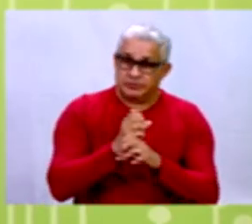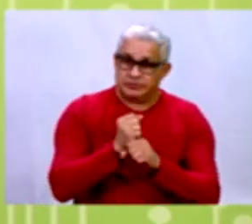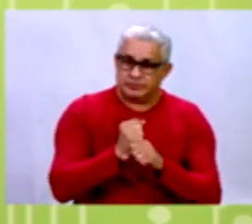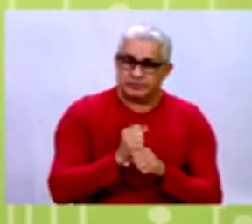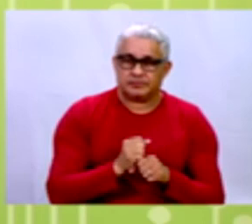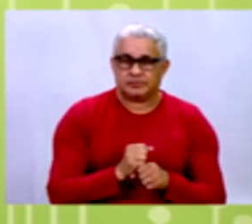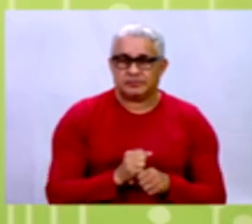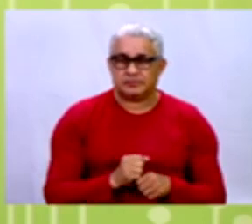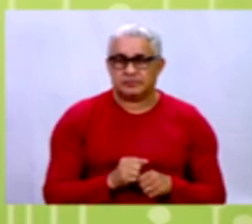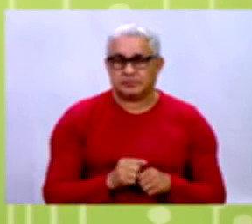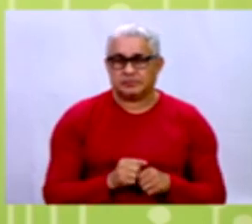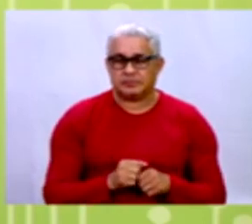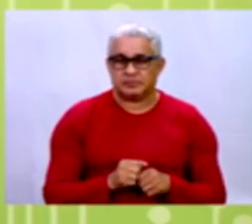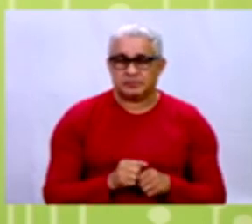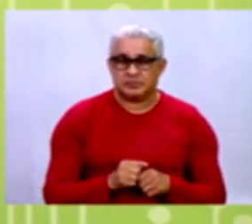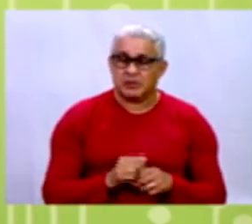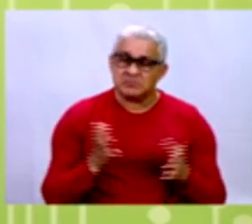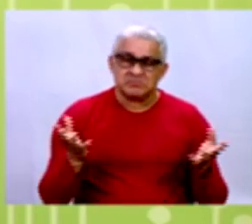mesmo sem